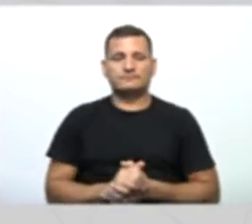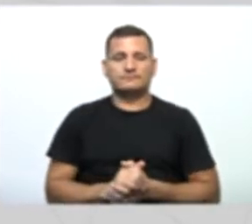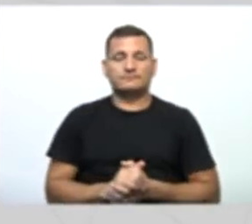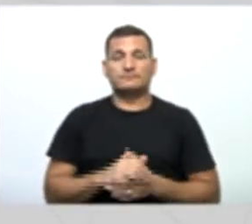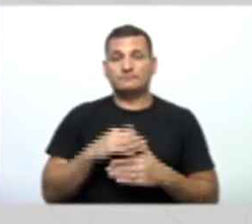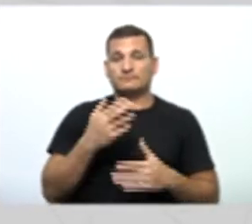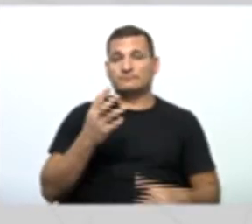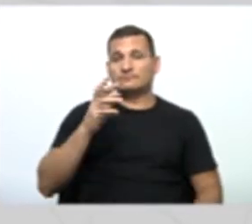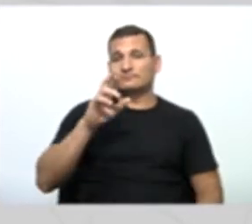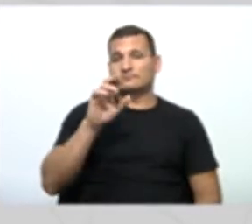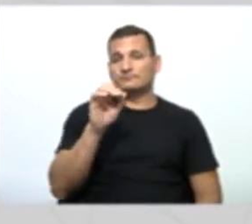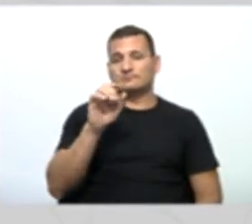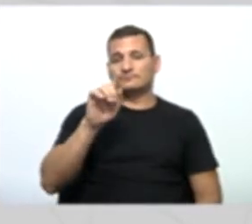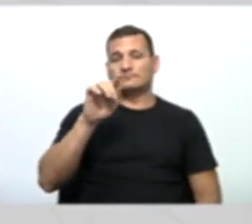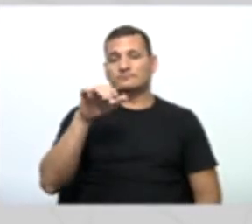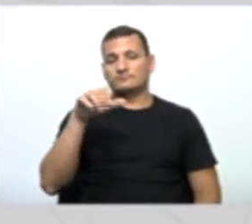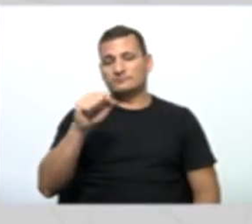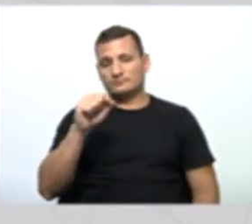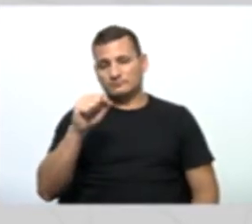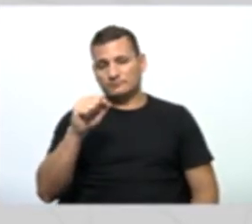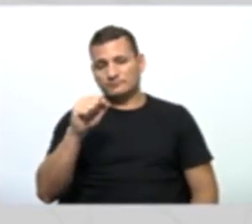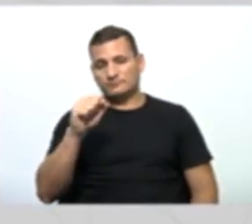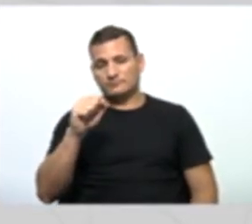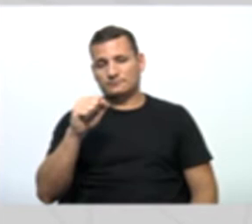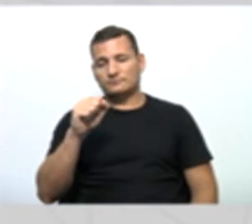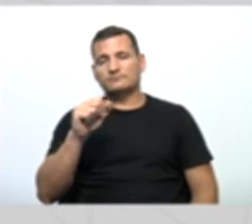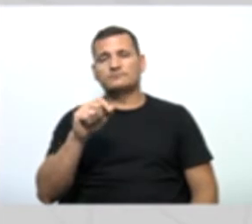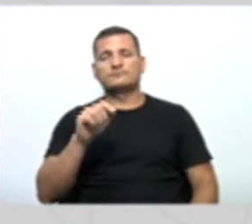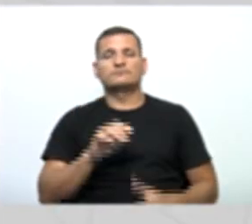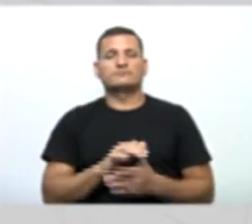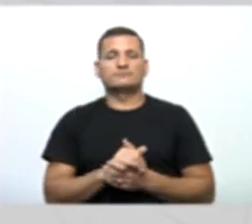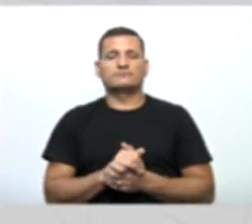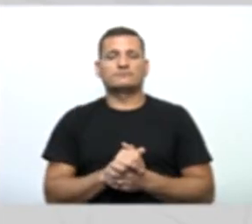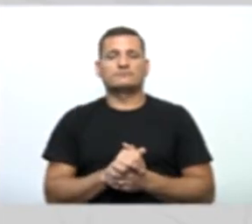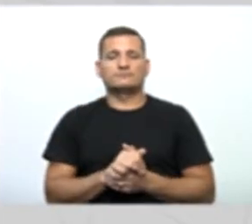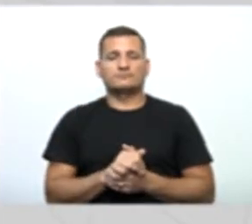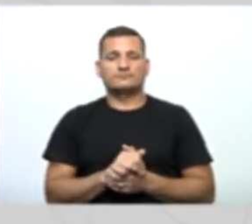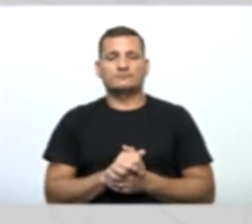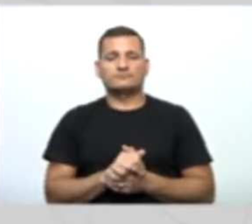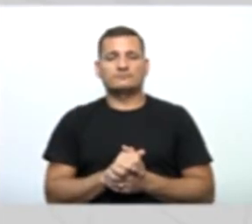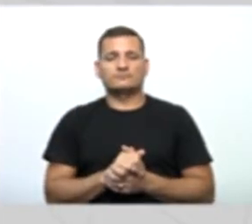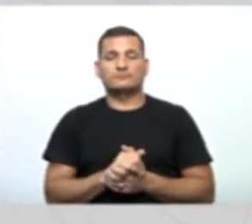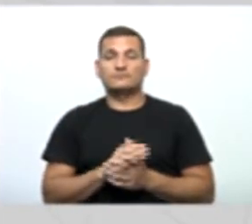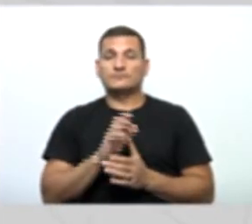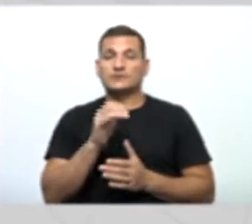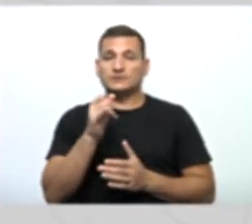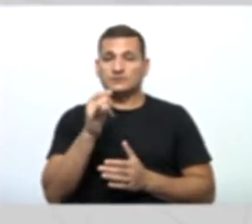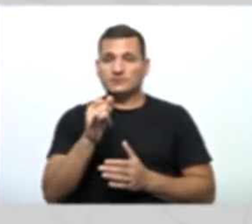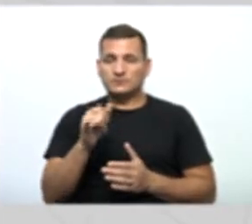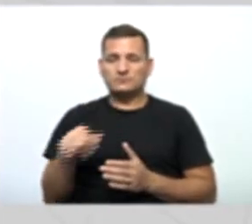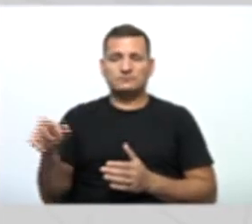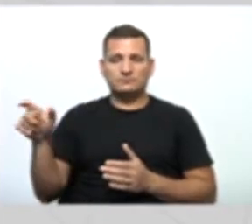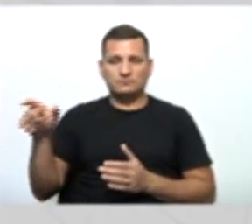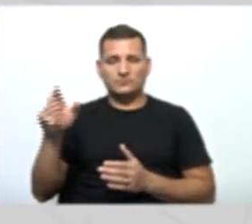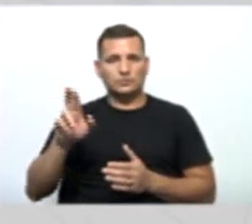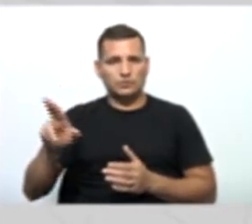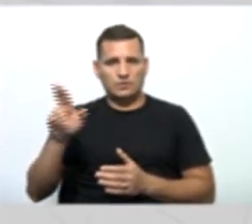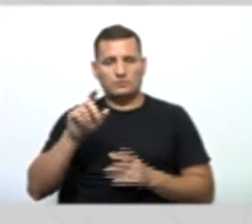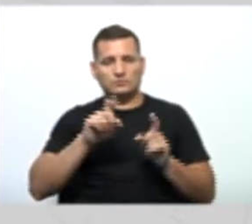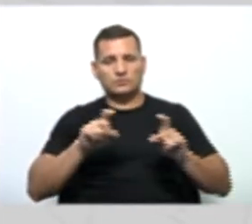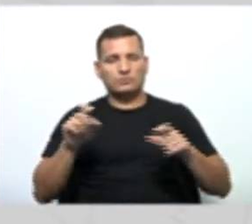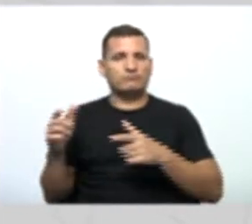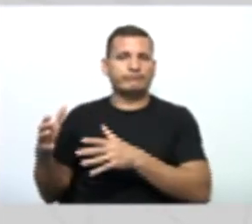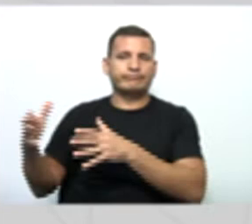Segundo Roger Fesman, à medida que aumenta a quantidade de usuários de um computador,